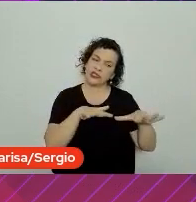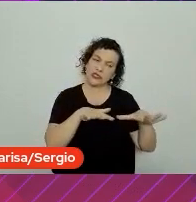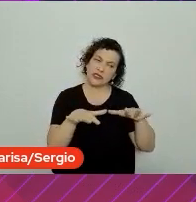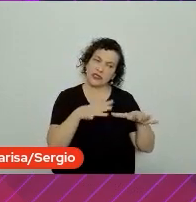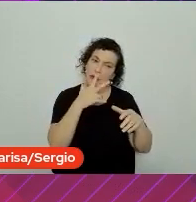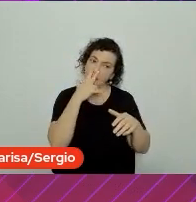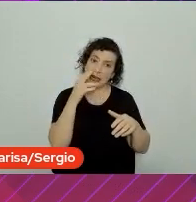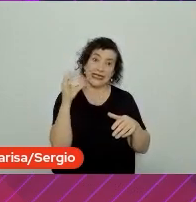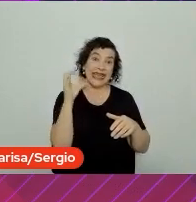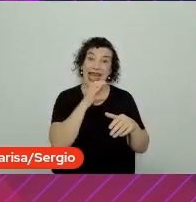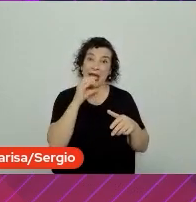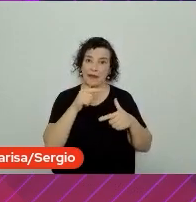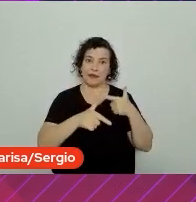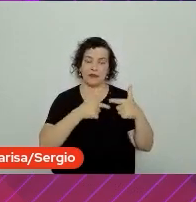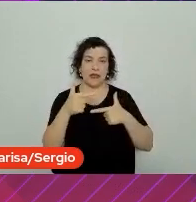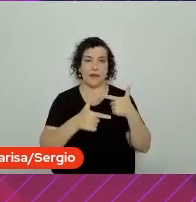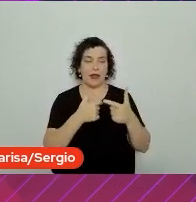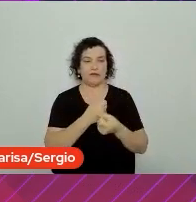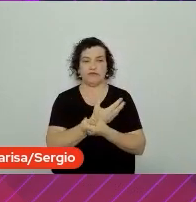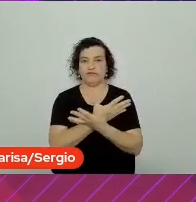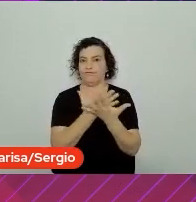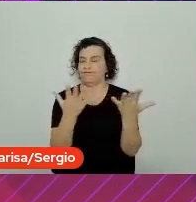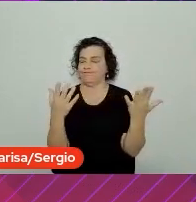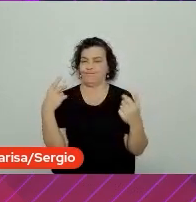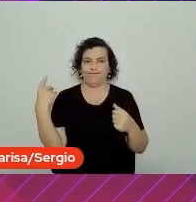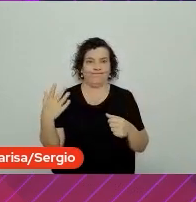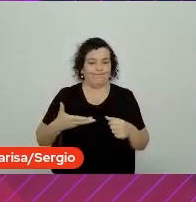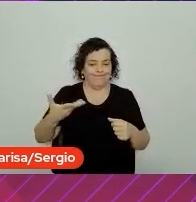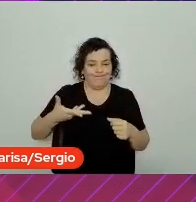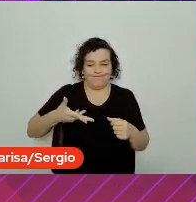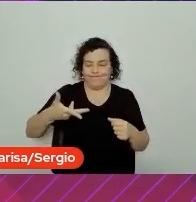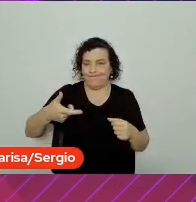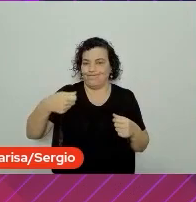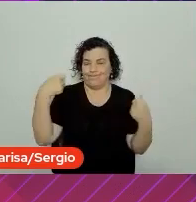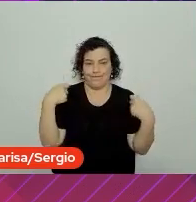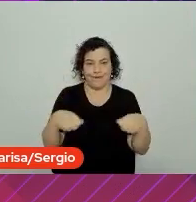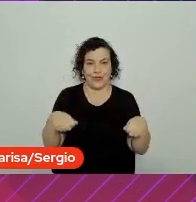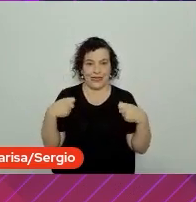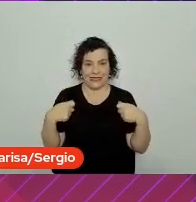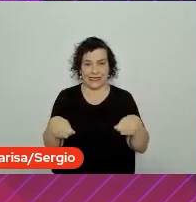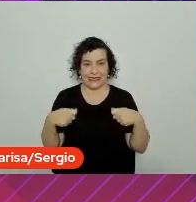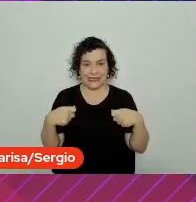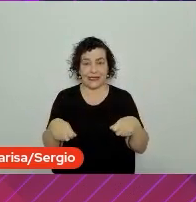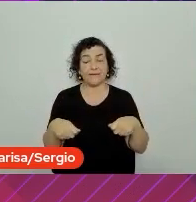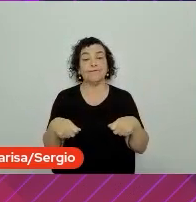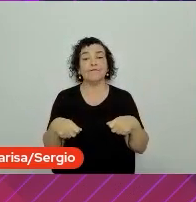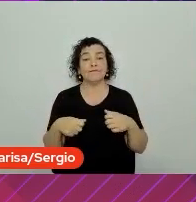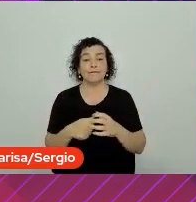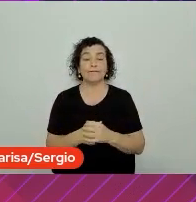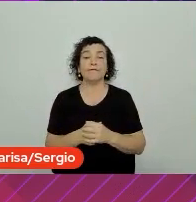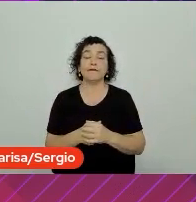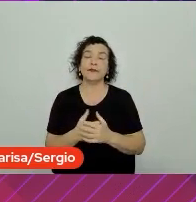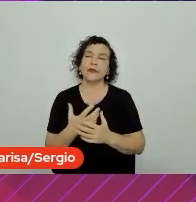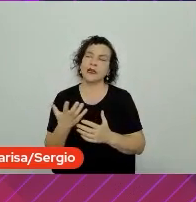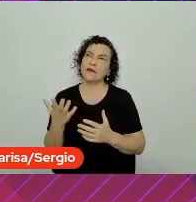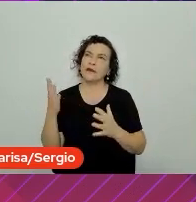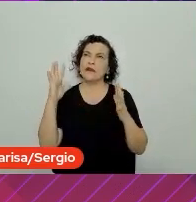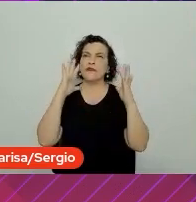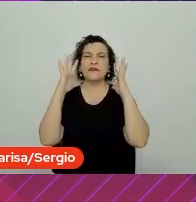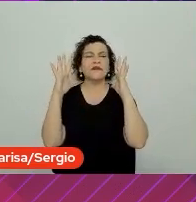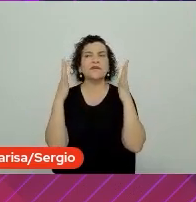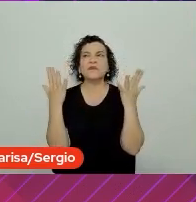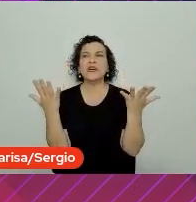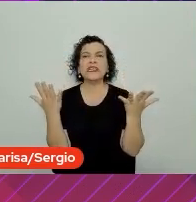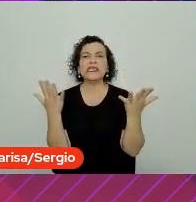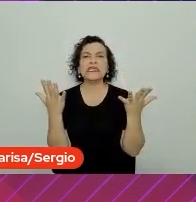entrega rápida, né? Para a gente entregar mais rápido, com mais velocidade. E aí esse traz essa reflexão: quem que é mais